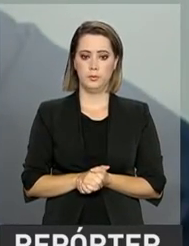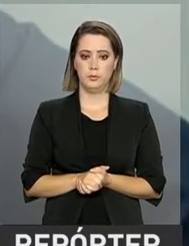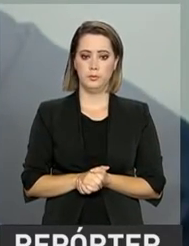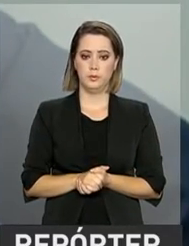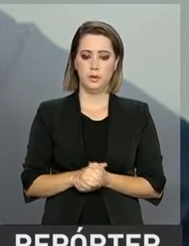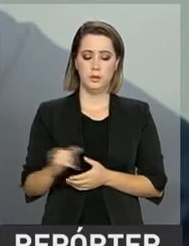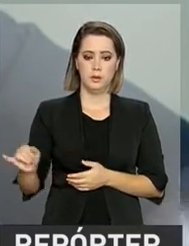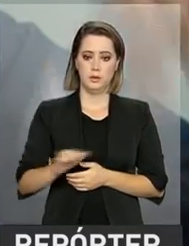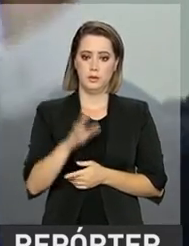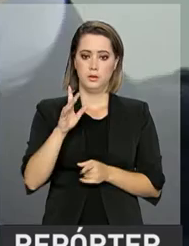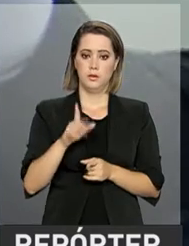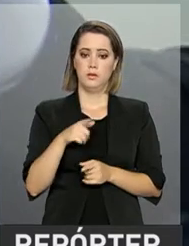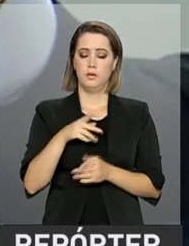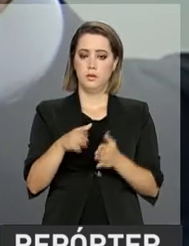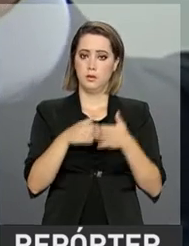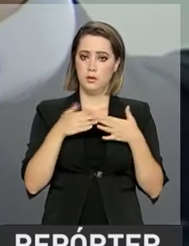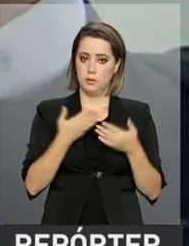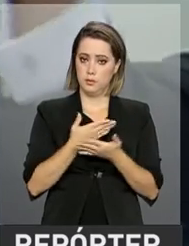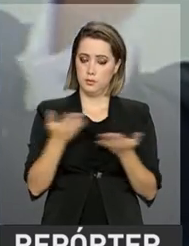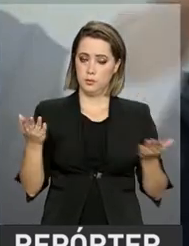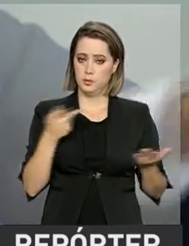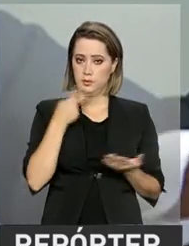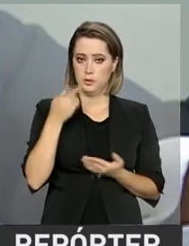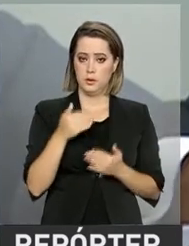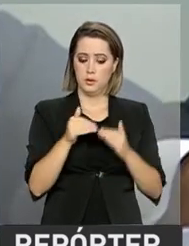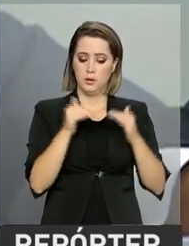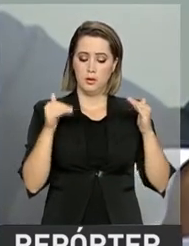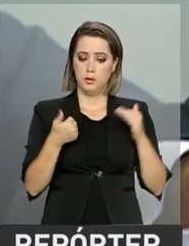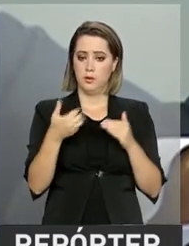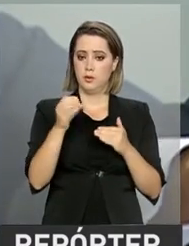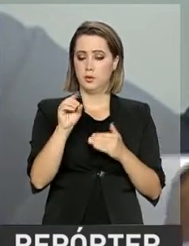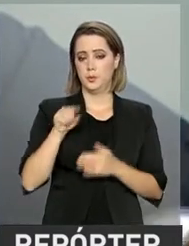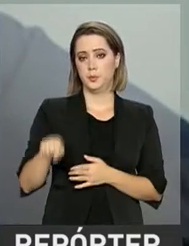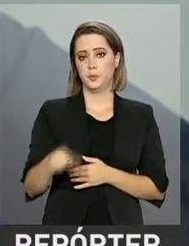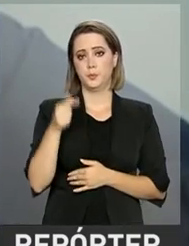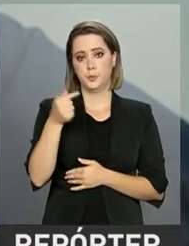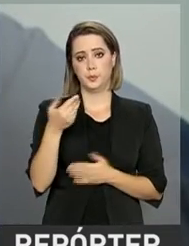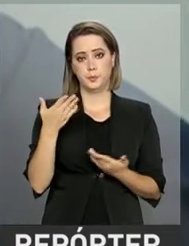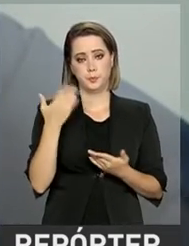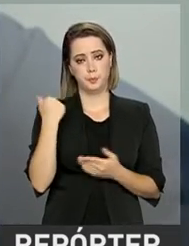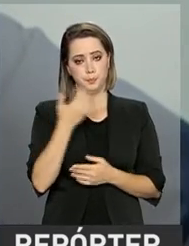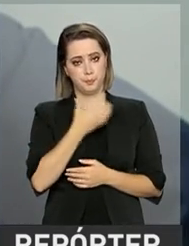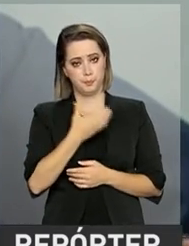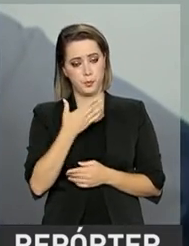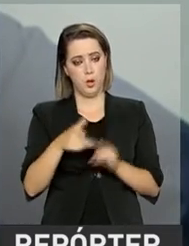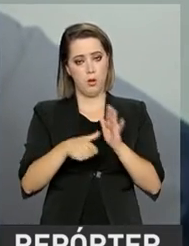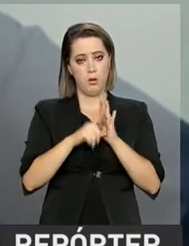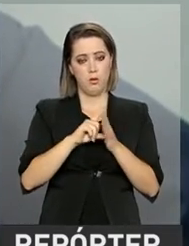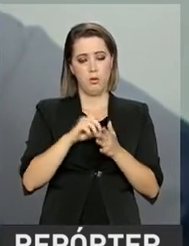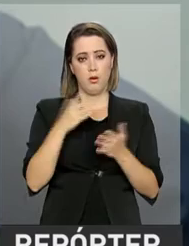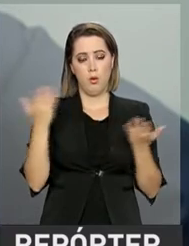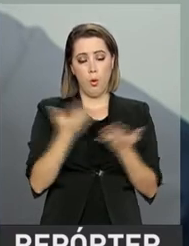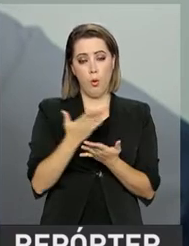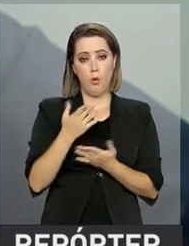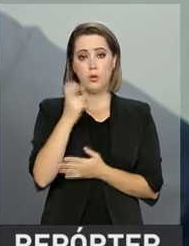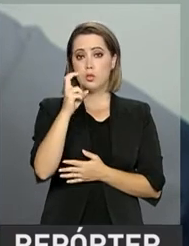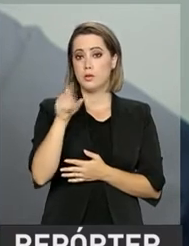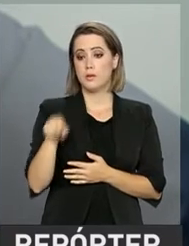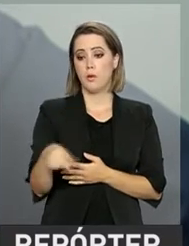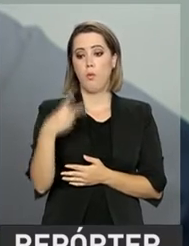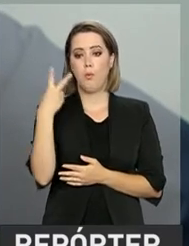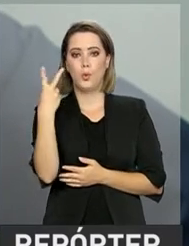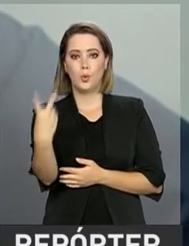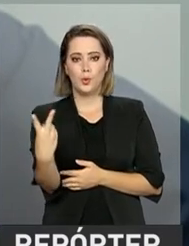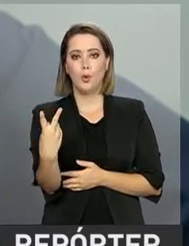caiu de 10.7 para no fim do ano fez 29 está em 5 pontos 52 a